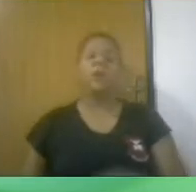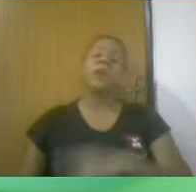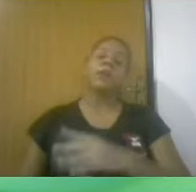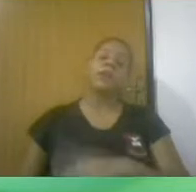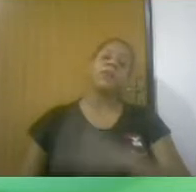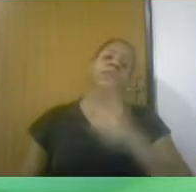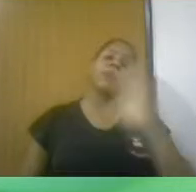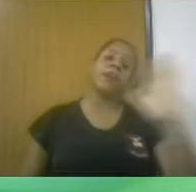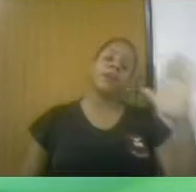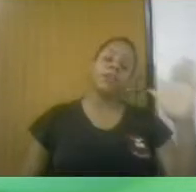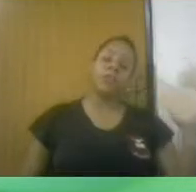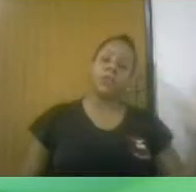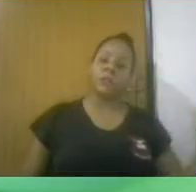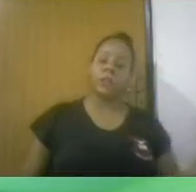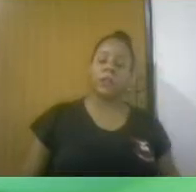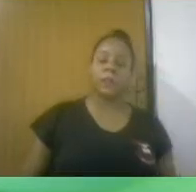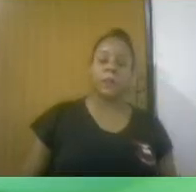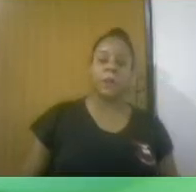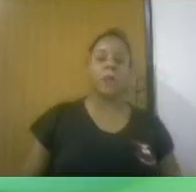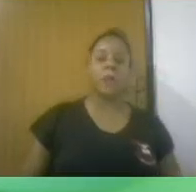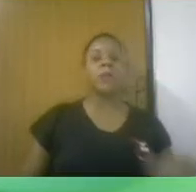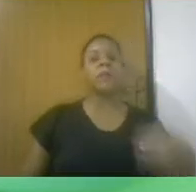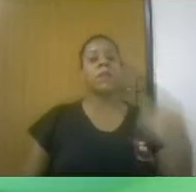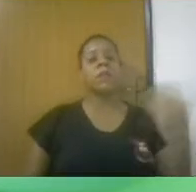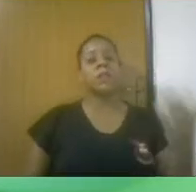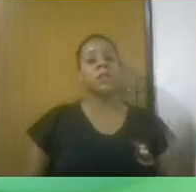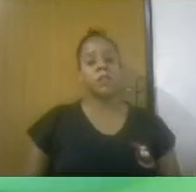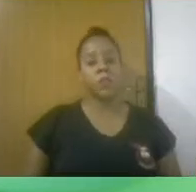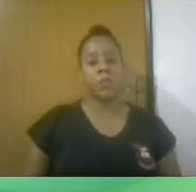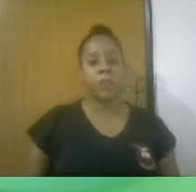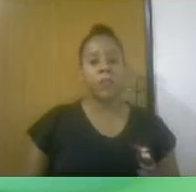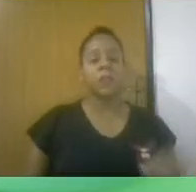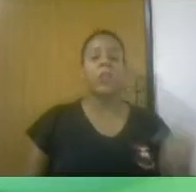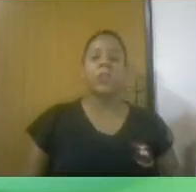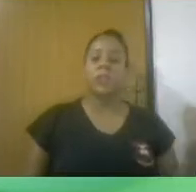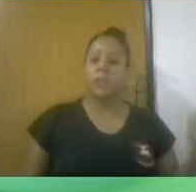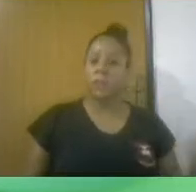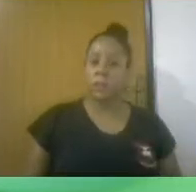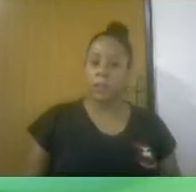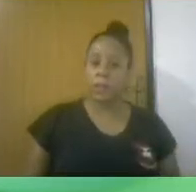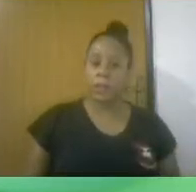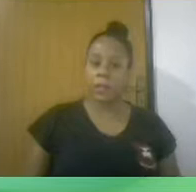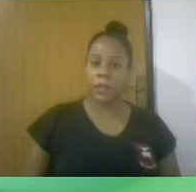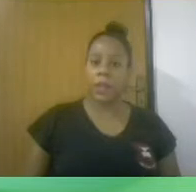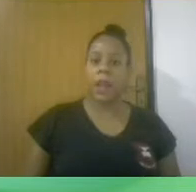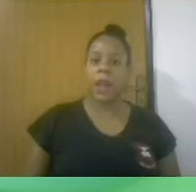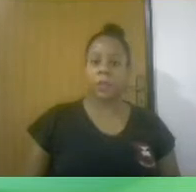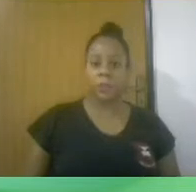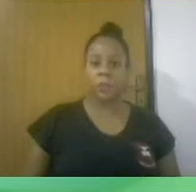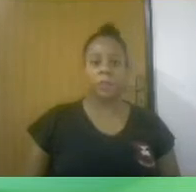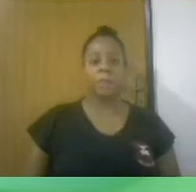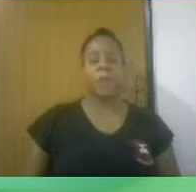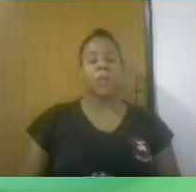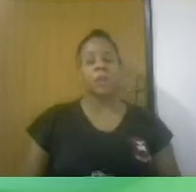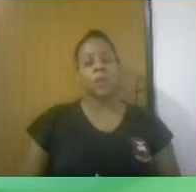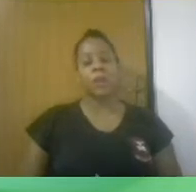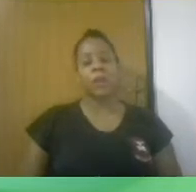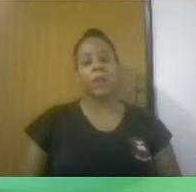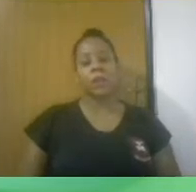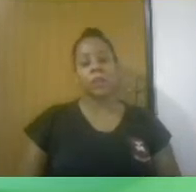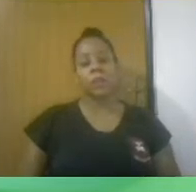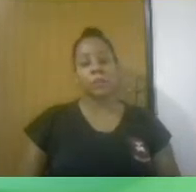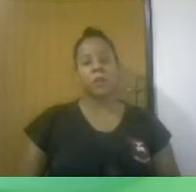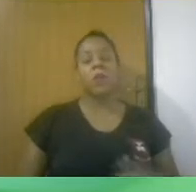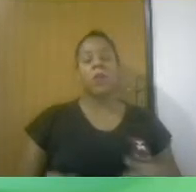Portugal. Todas as terras que tivessem do lado da Espanha e que viessem a ser descobertas pertenceria à Espanha. Só que o